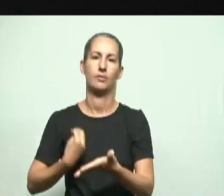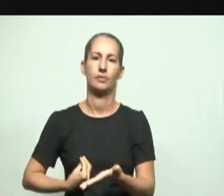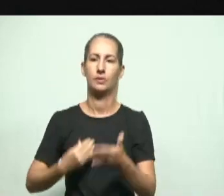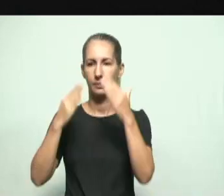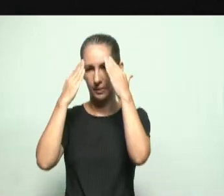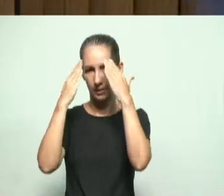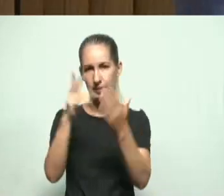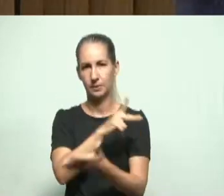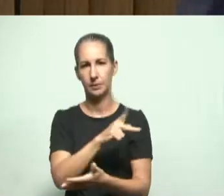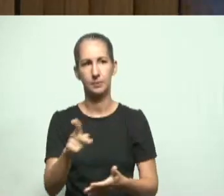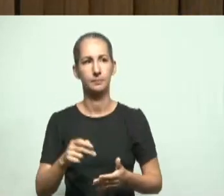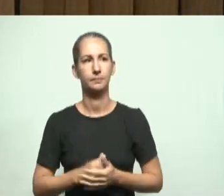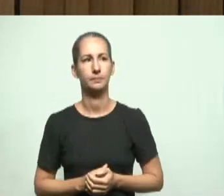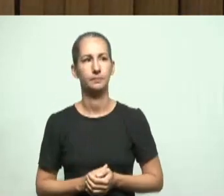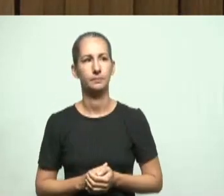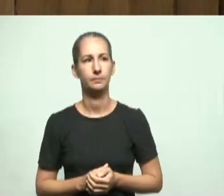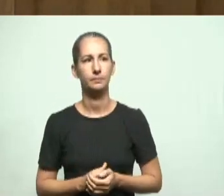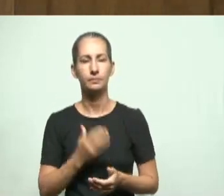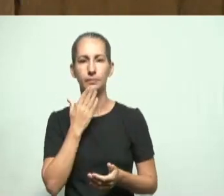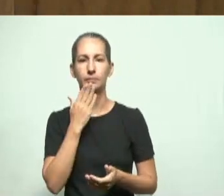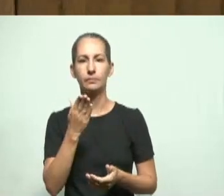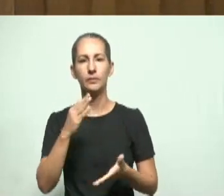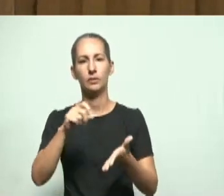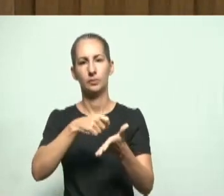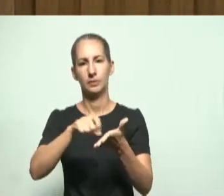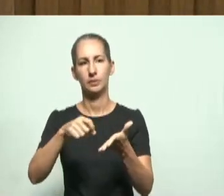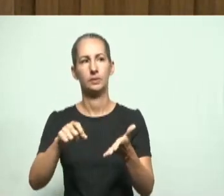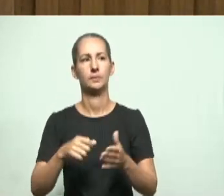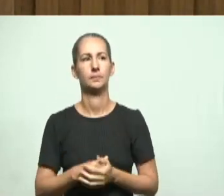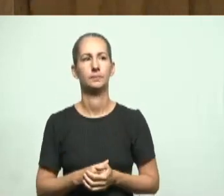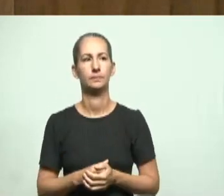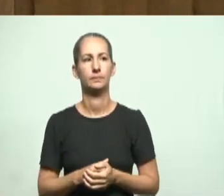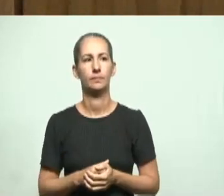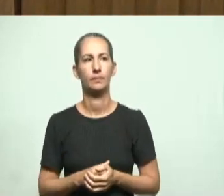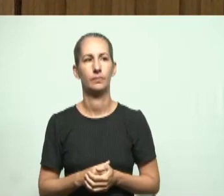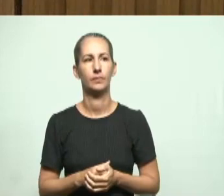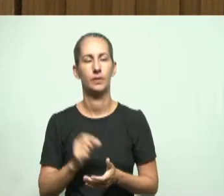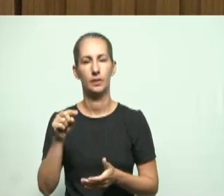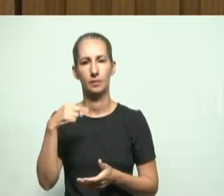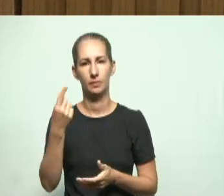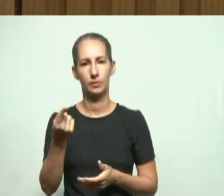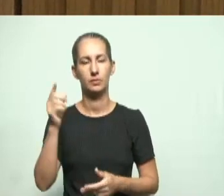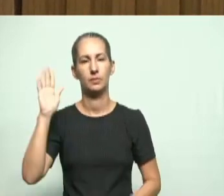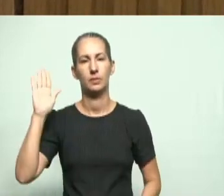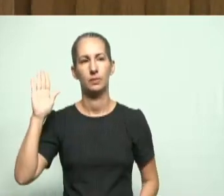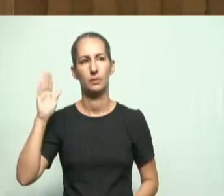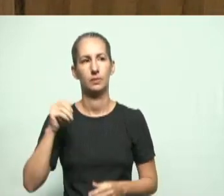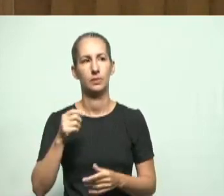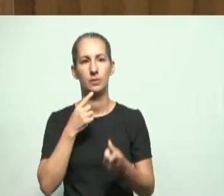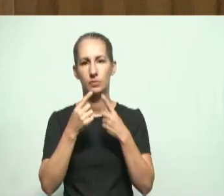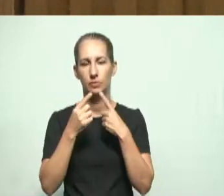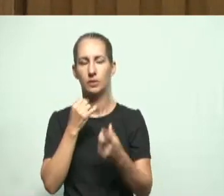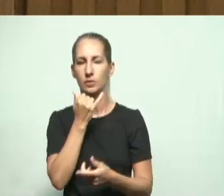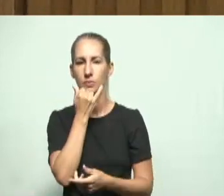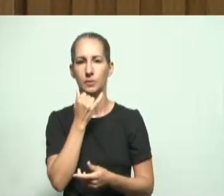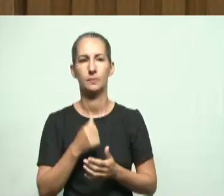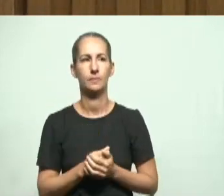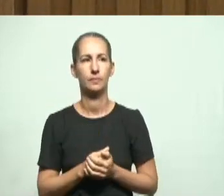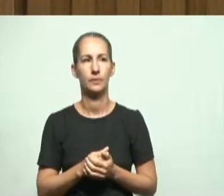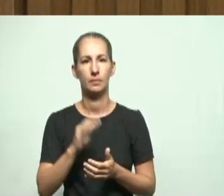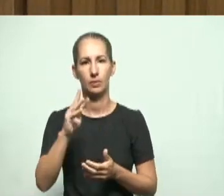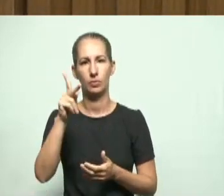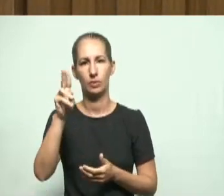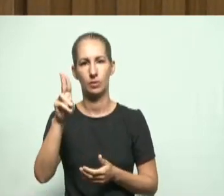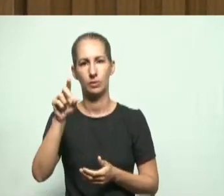Obrigada, presidente. Eu gostaria de pedir subscrição ao projeto também, presidente. Professor Robério, na sequência, pela ordem, para discutir, desculpe, vereador